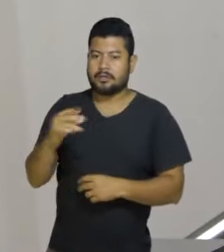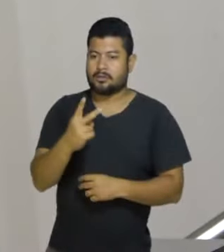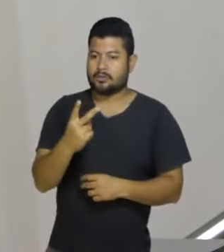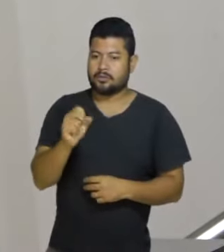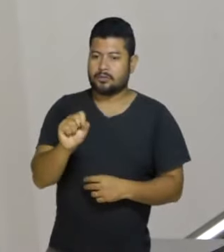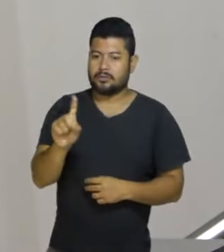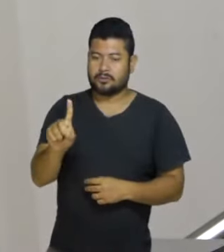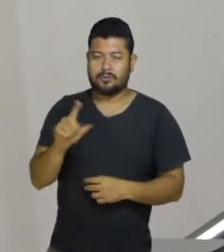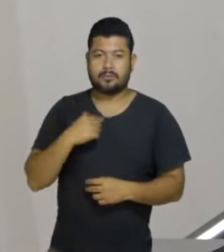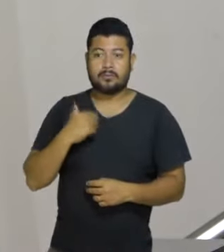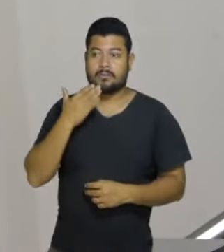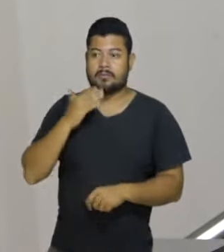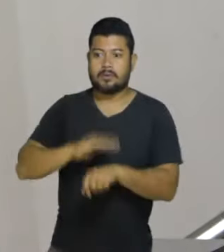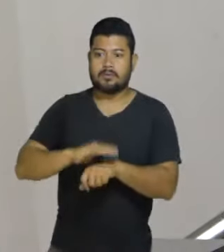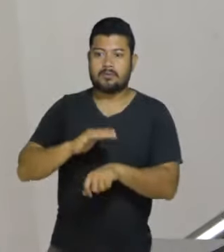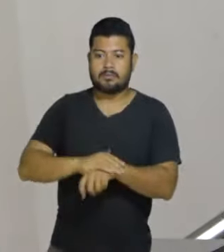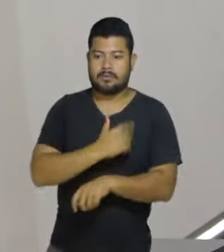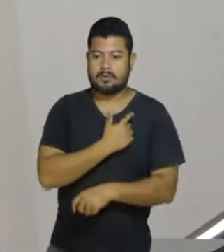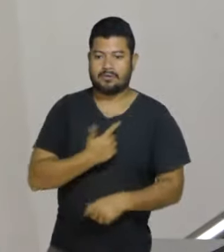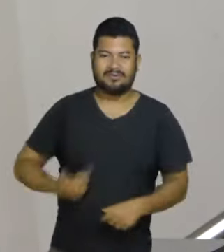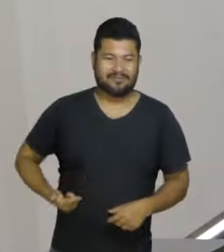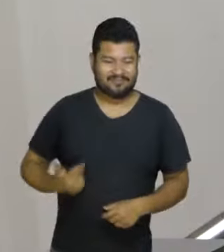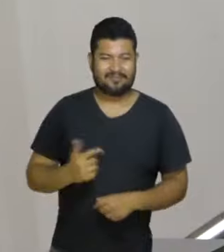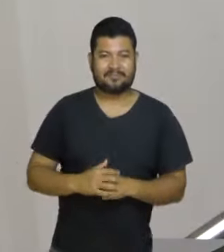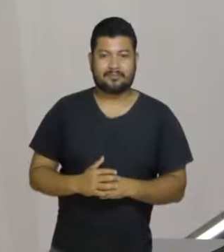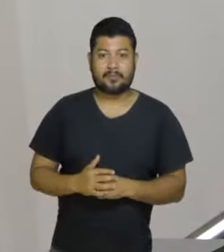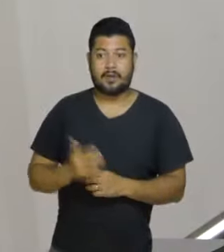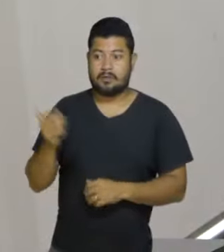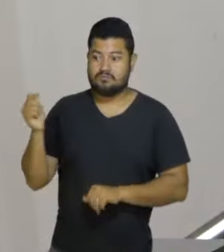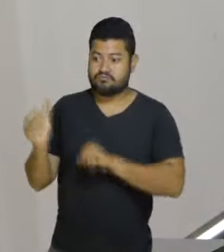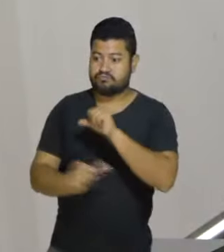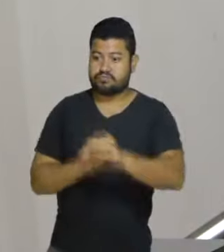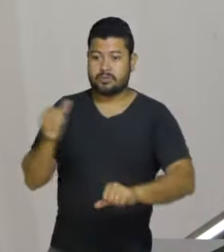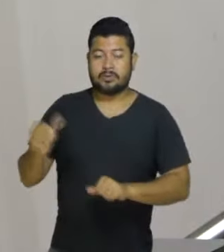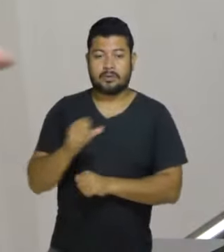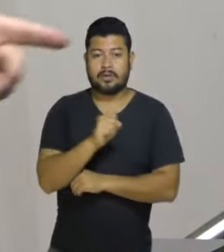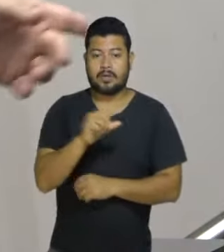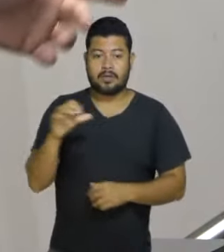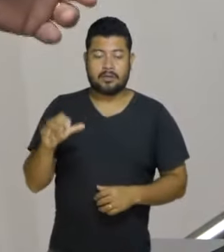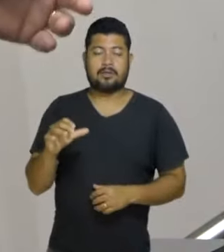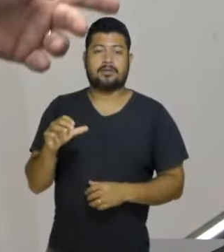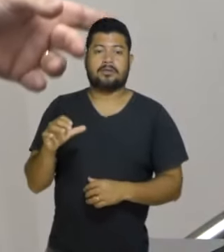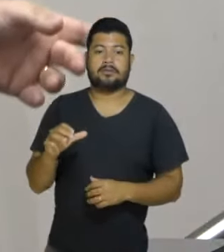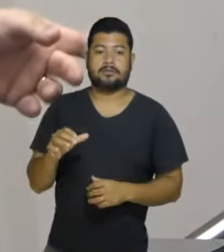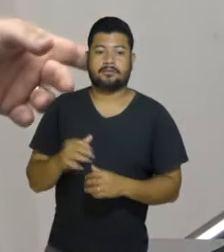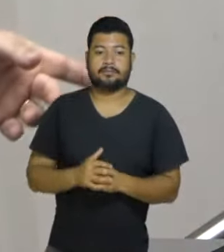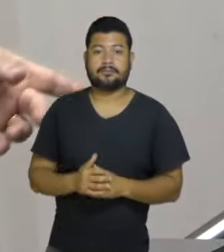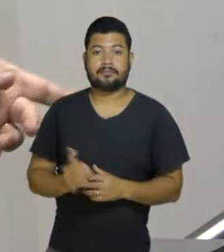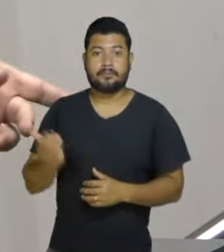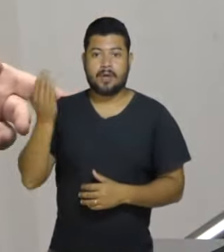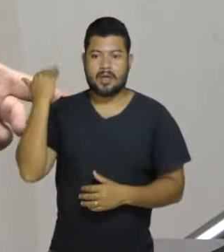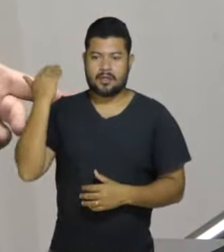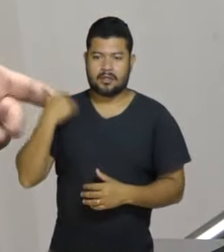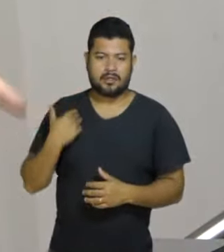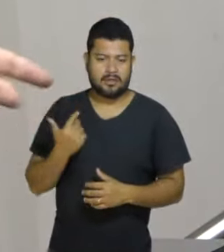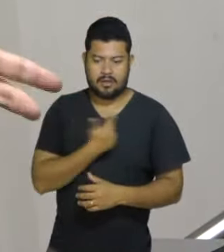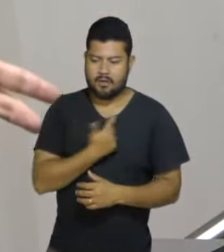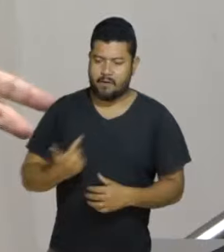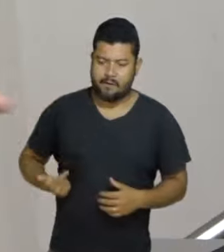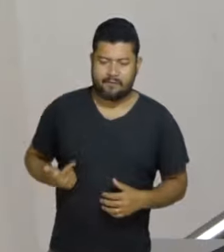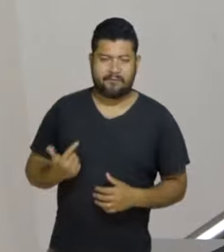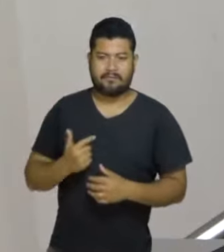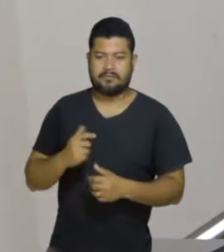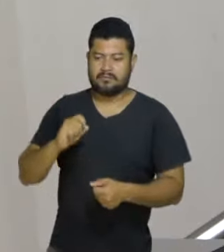está empenhado em mudar essa realidade das SCs de Santa Catarina, deixada pelos governos anteriores. E